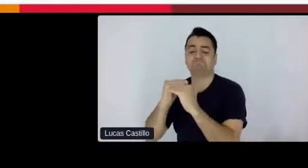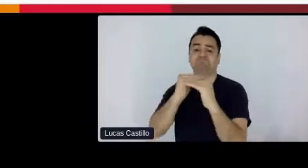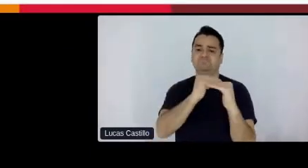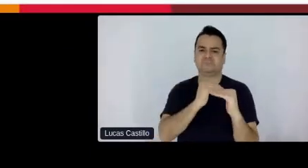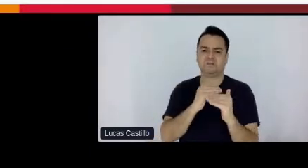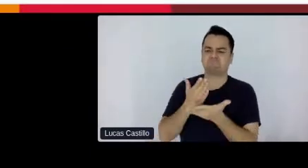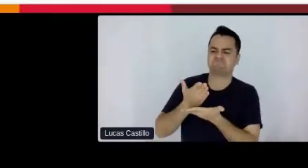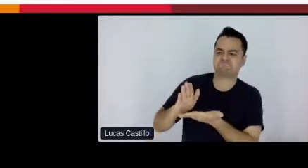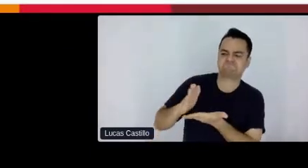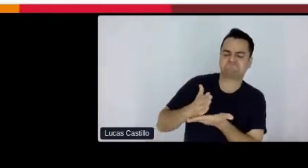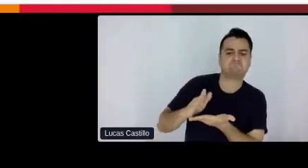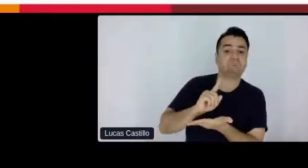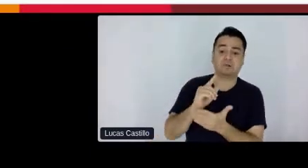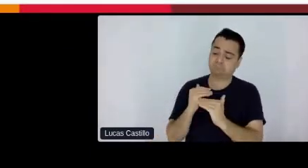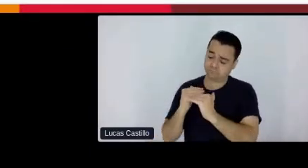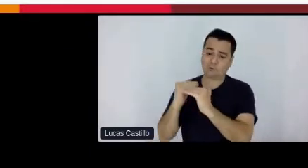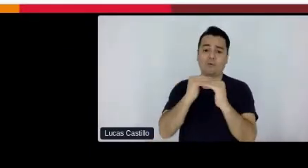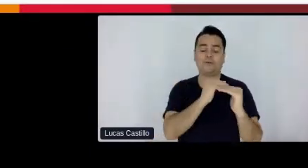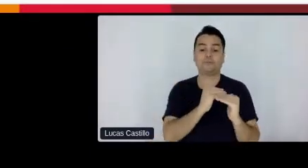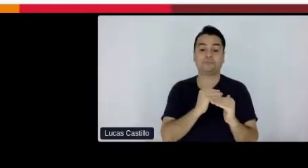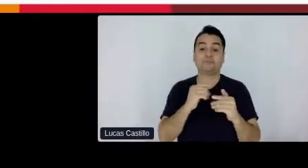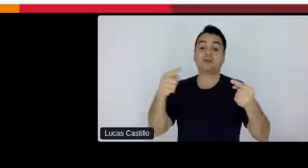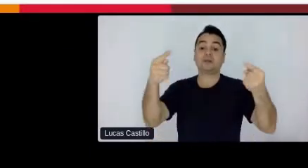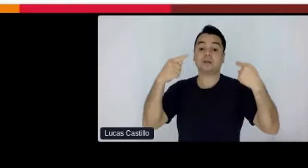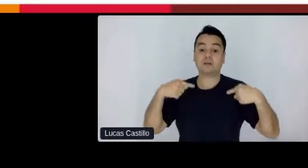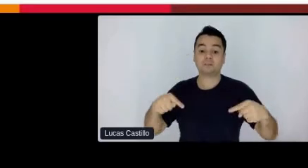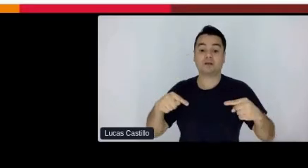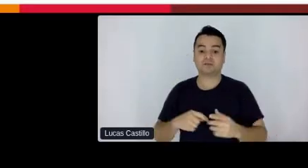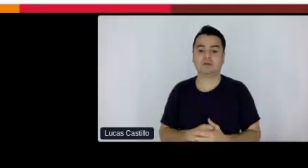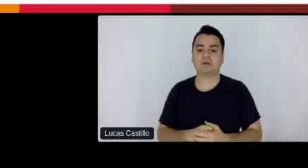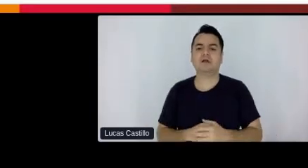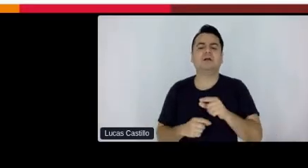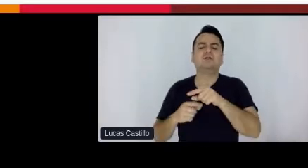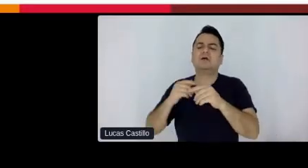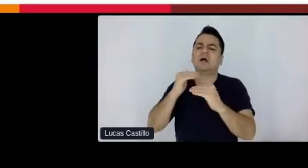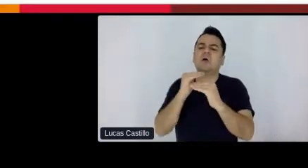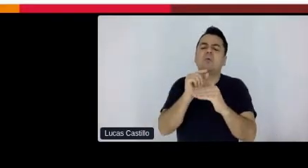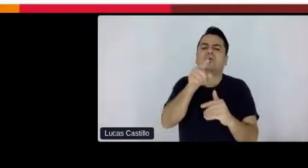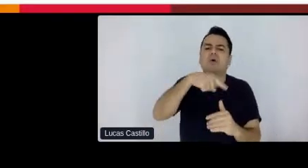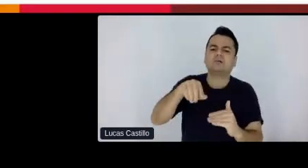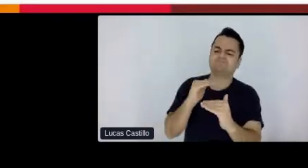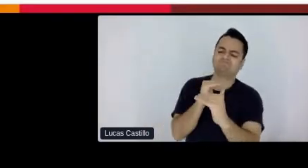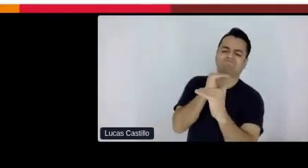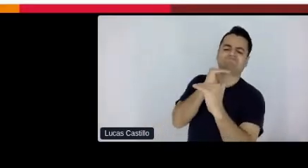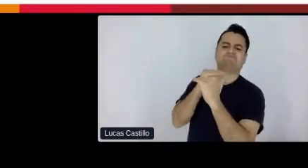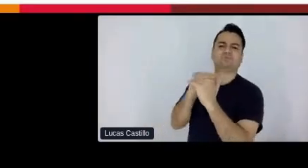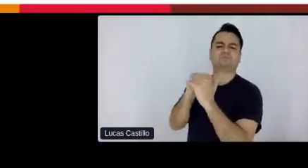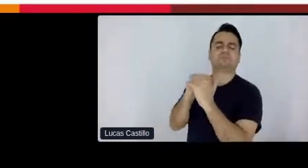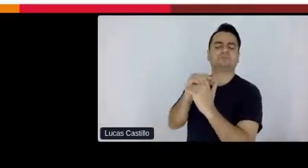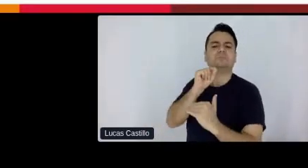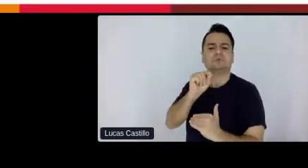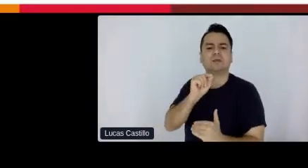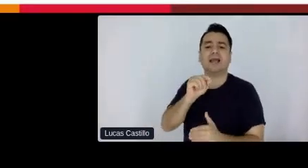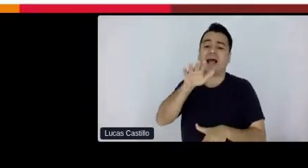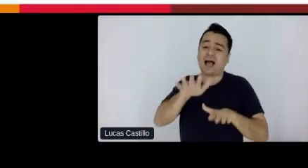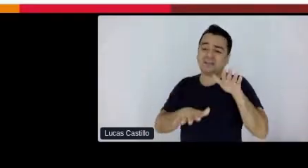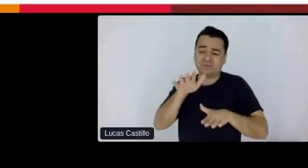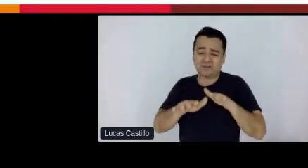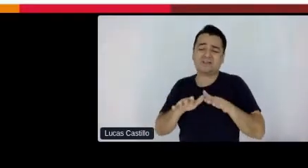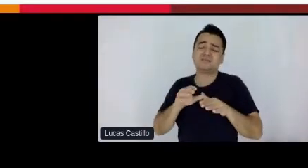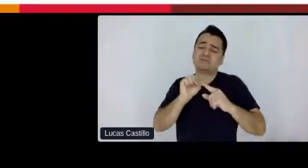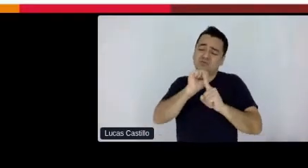condição. O que é equidade? É proporcionar as condições necessárias para suprir gaps estruturais e